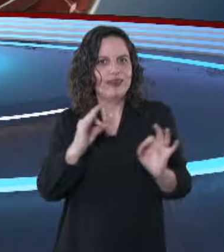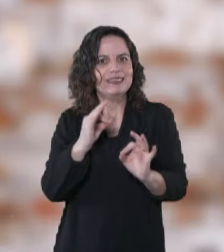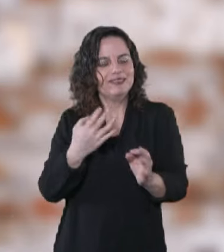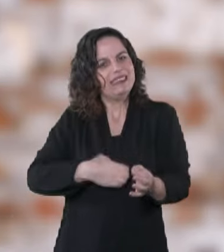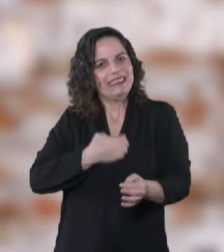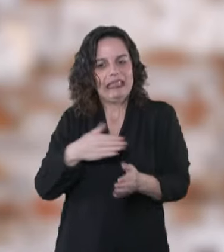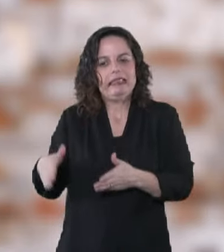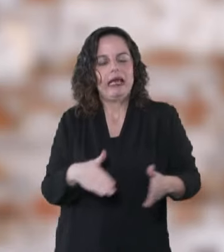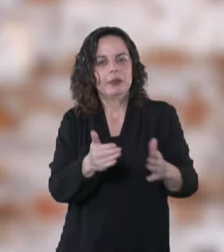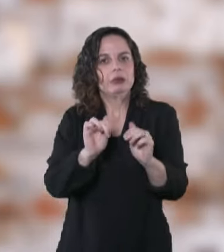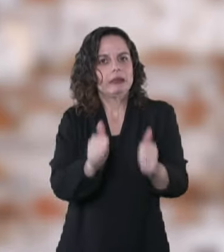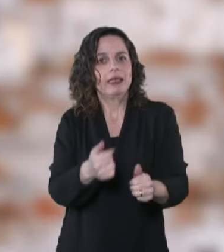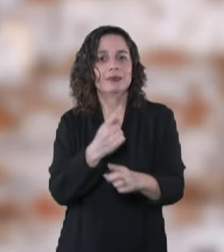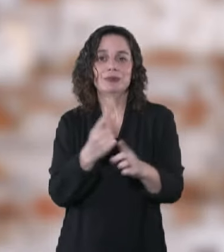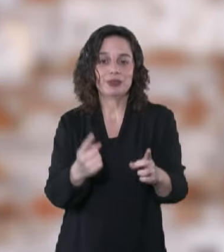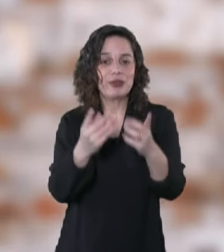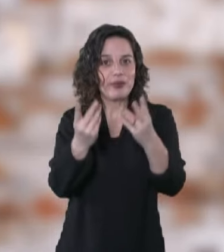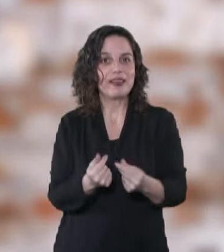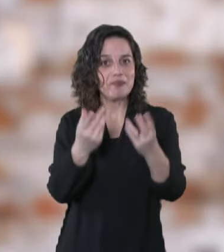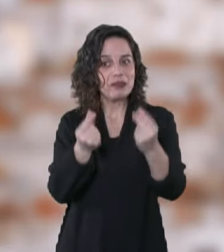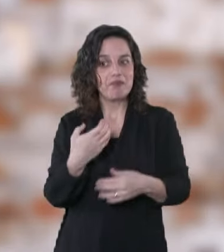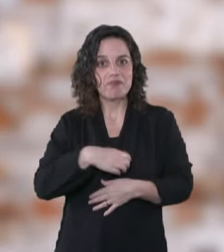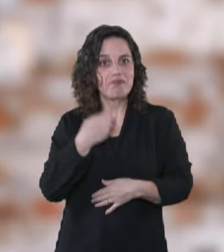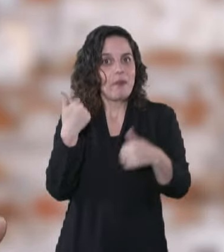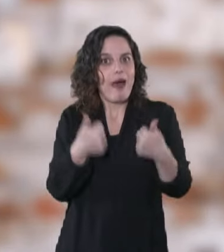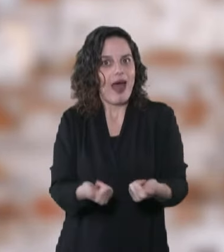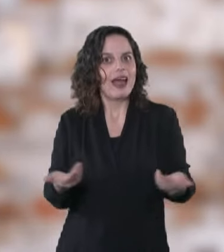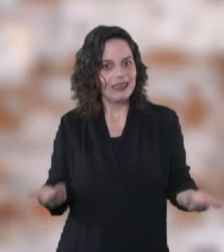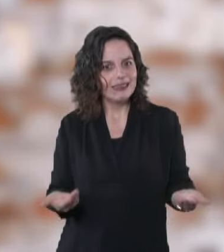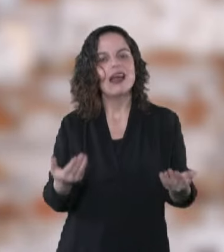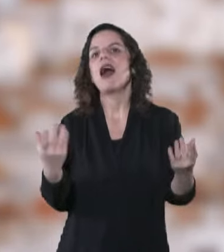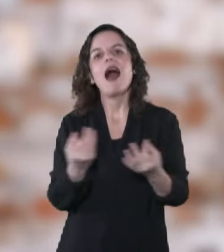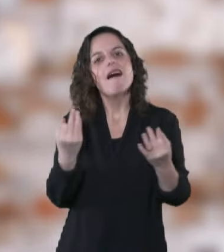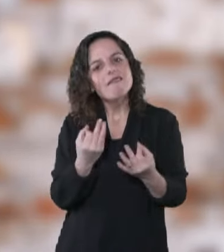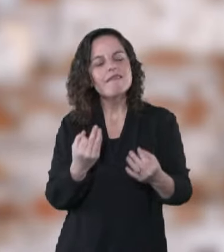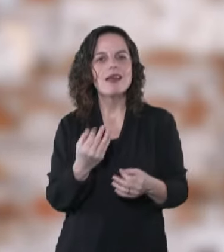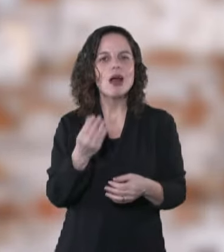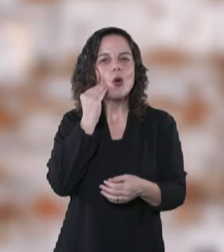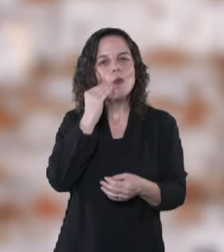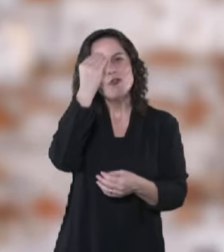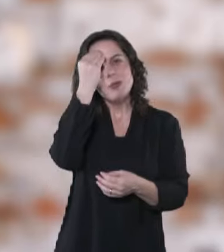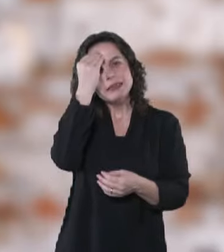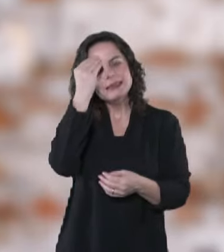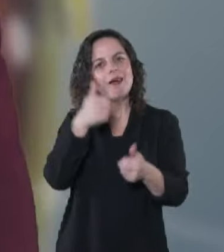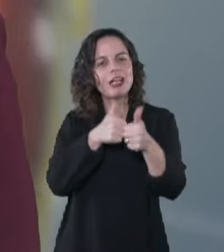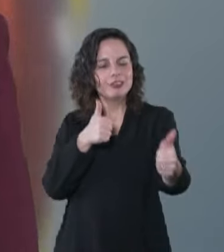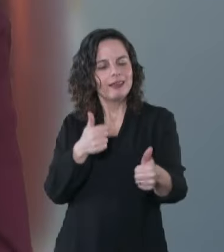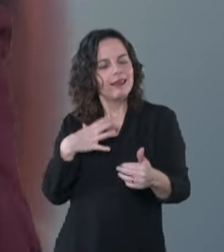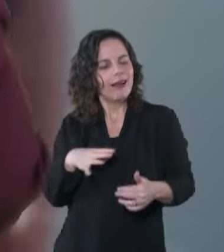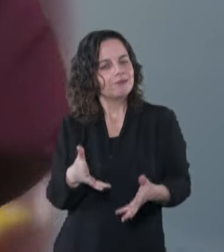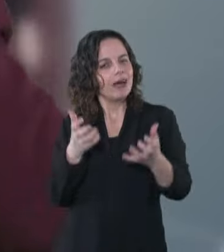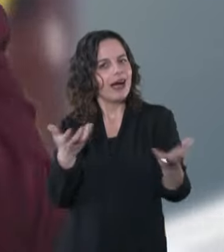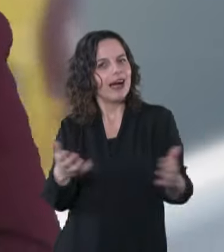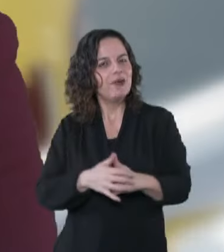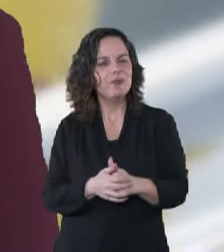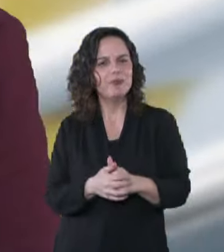certo, precisamente porque os contabilistas têm reagido muito bem e têm procurado esses meios de formação à distância. O papel